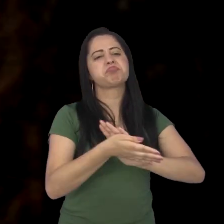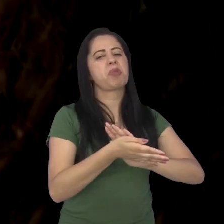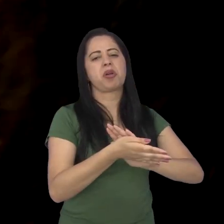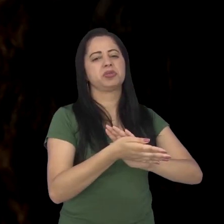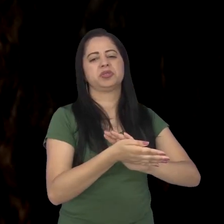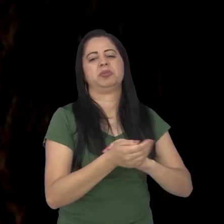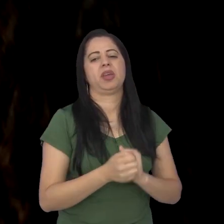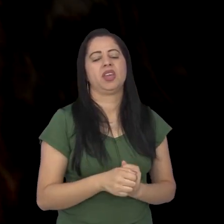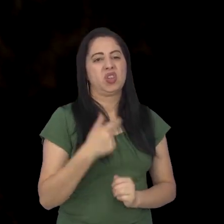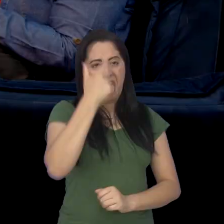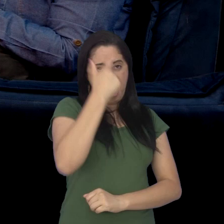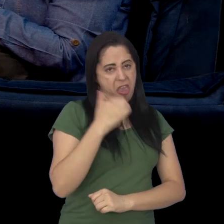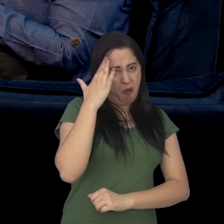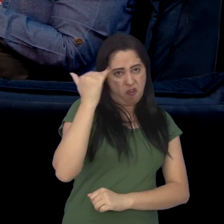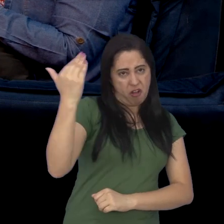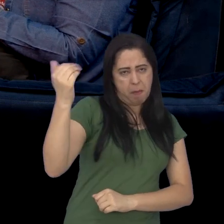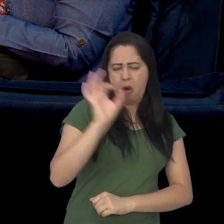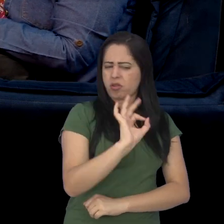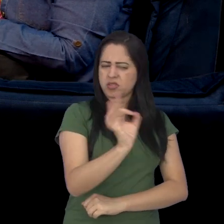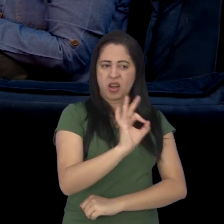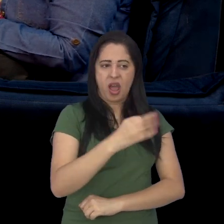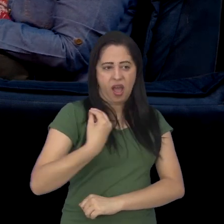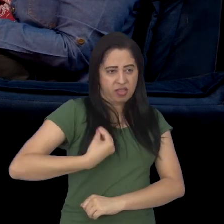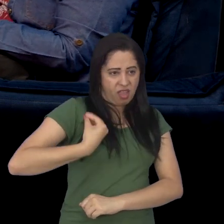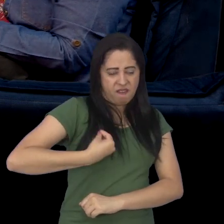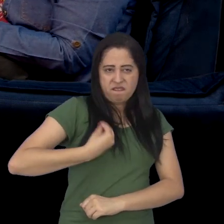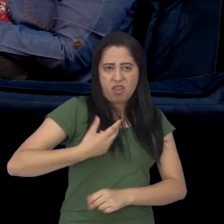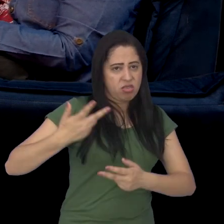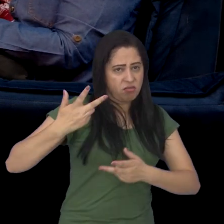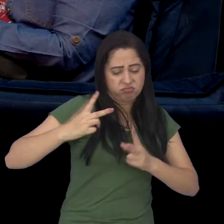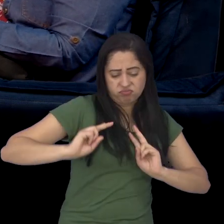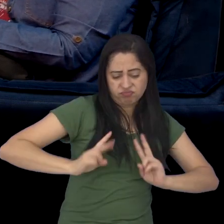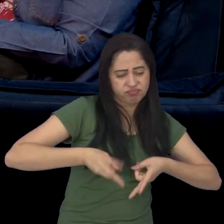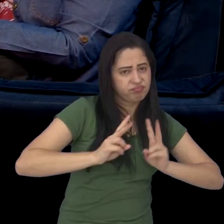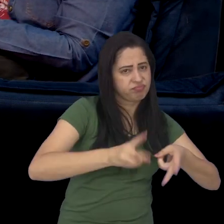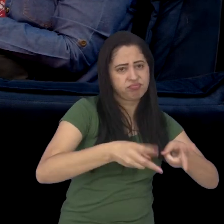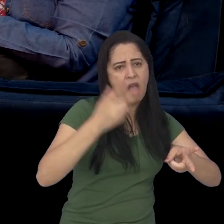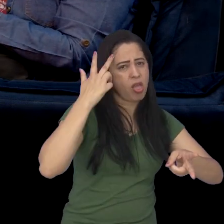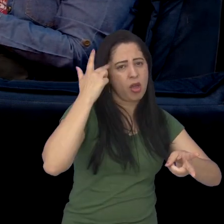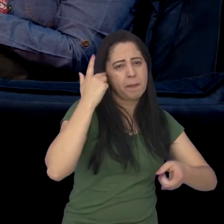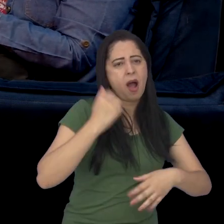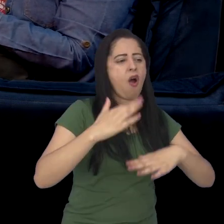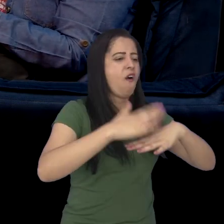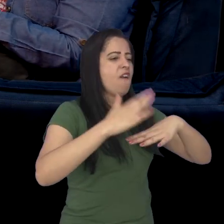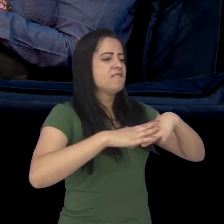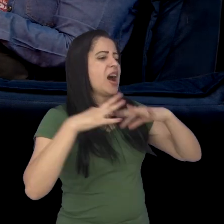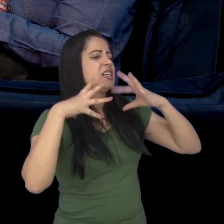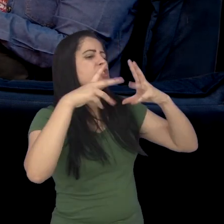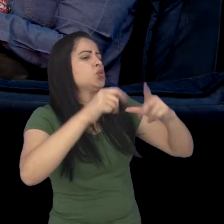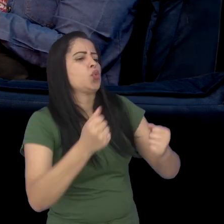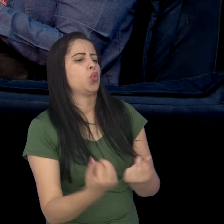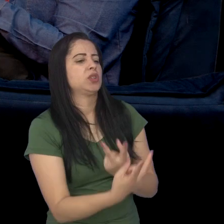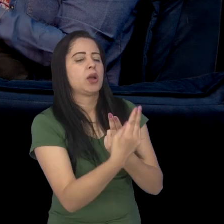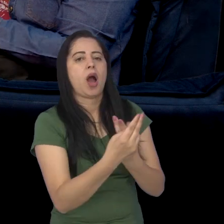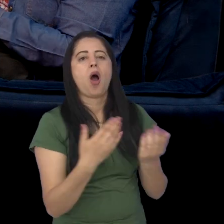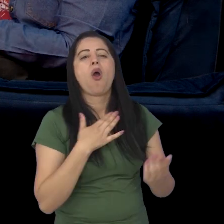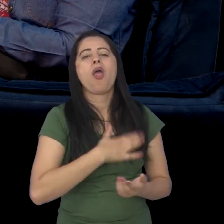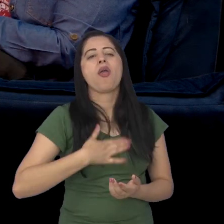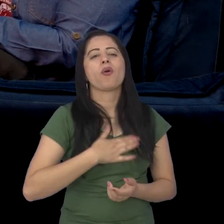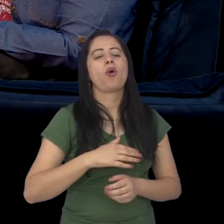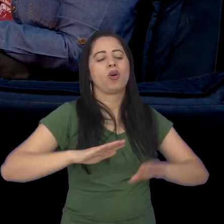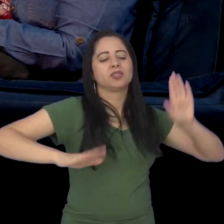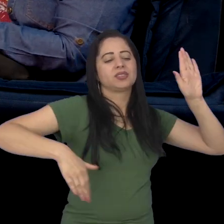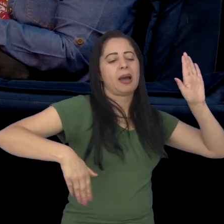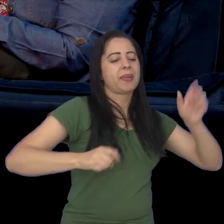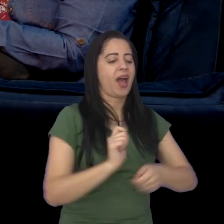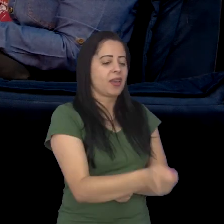saindo. Pior que não tem o que fazer, porque já foi, já né? falou, a besteira já foi. Mas aí agora eu acostumei, mas não fiquei famosa, não. A